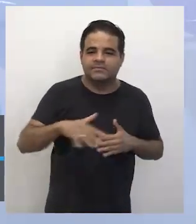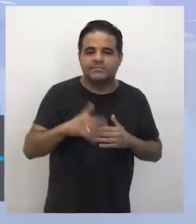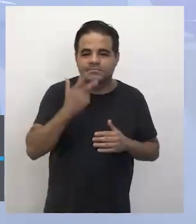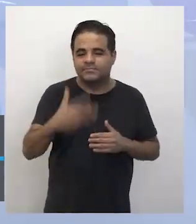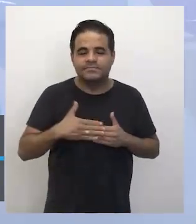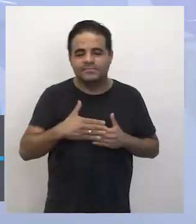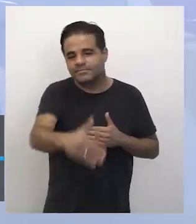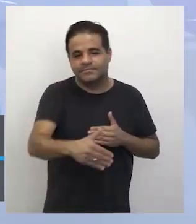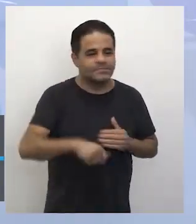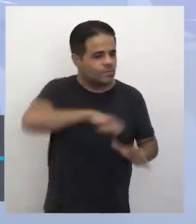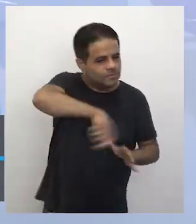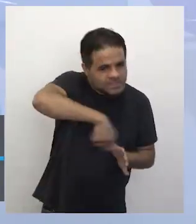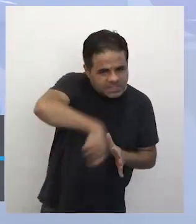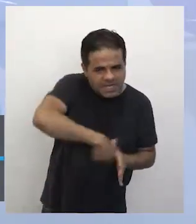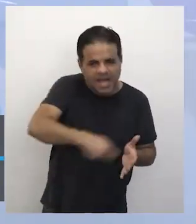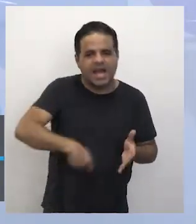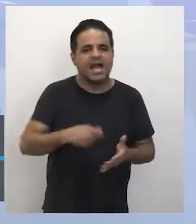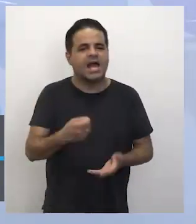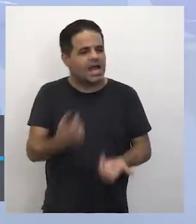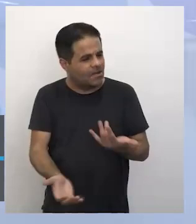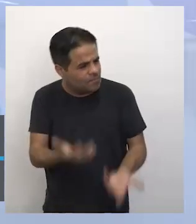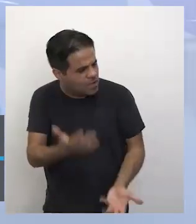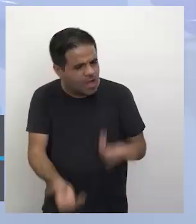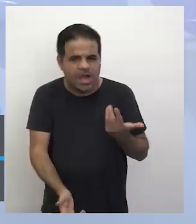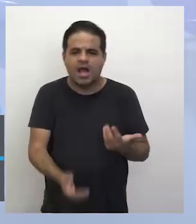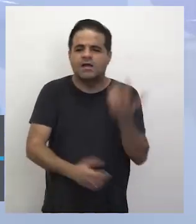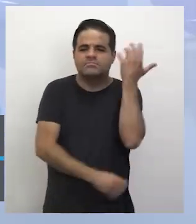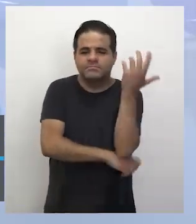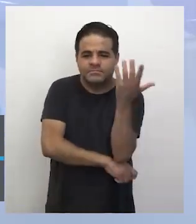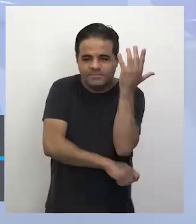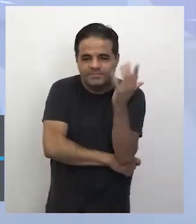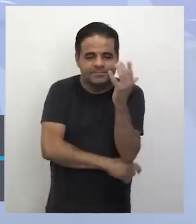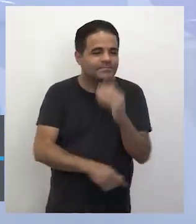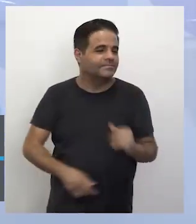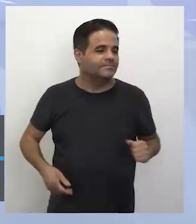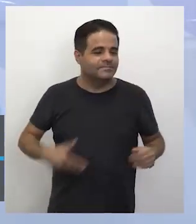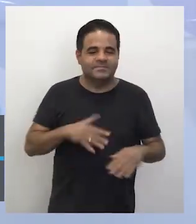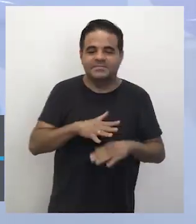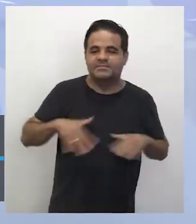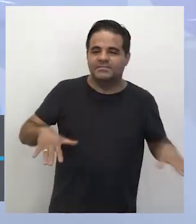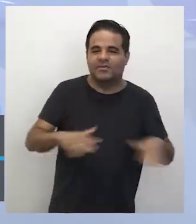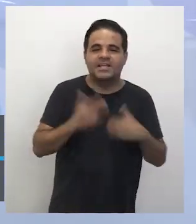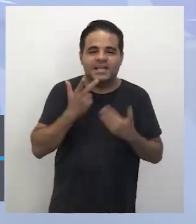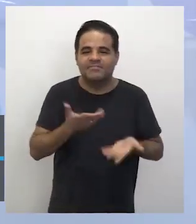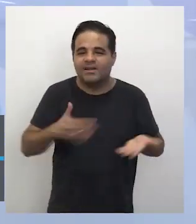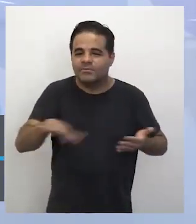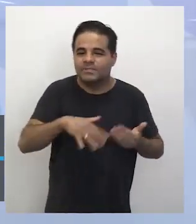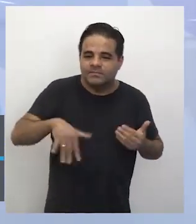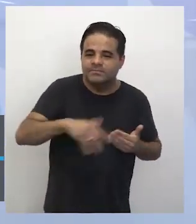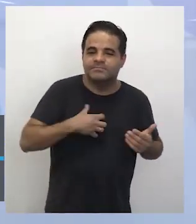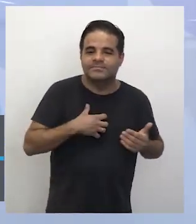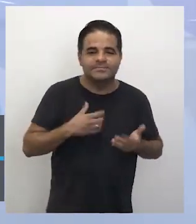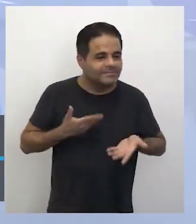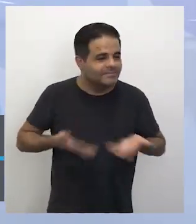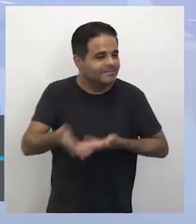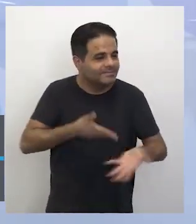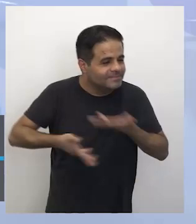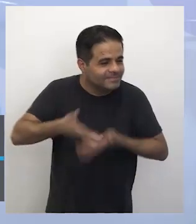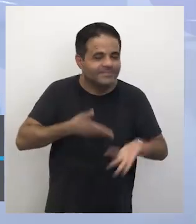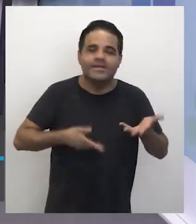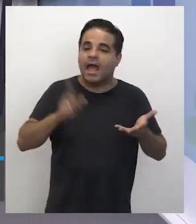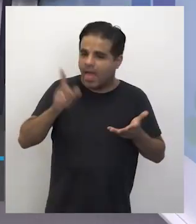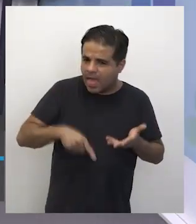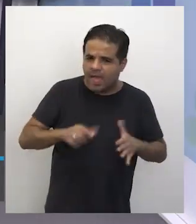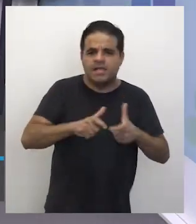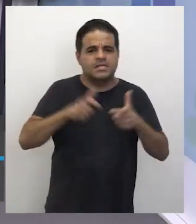barra, cozinhar, né? Fogão a lenha, questão a fogão a gás. Bem. Olha, bastante interação com a gente, os professores Mas